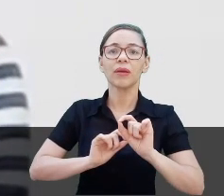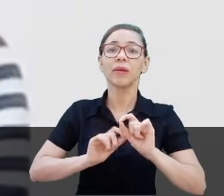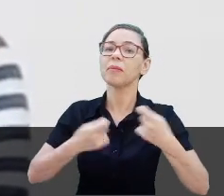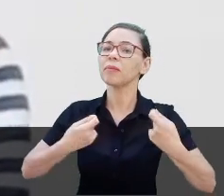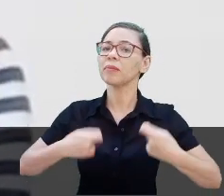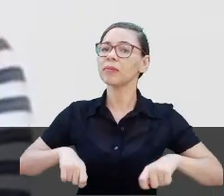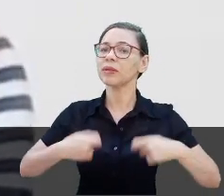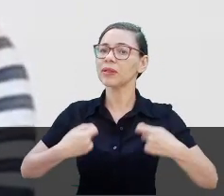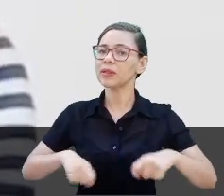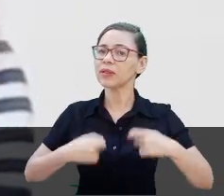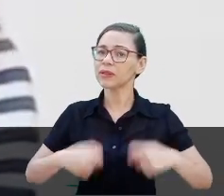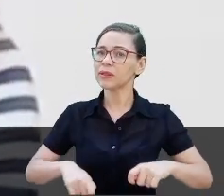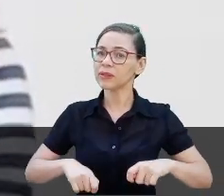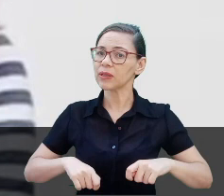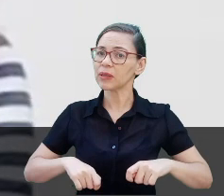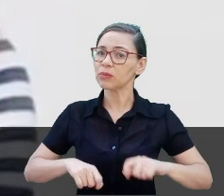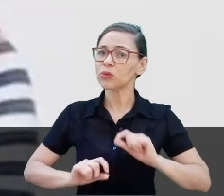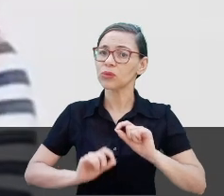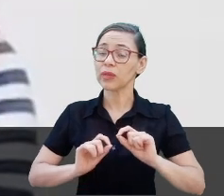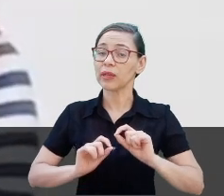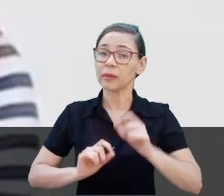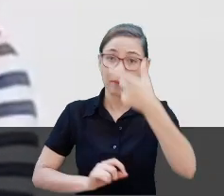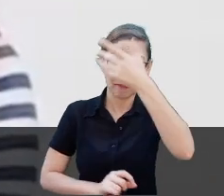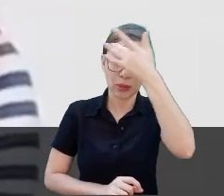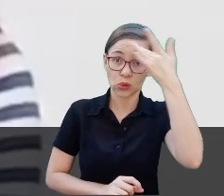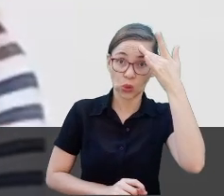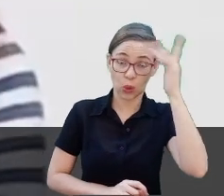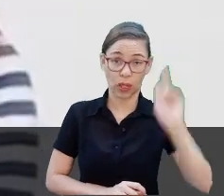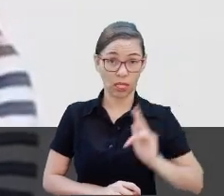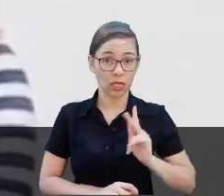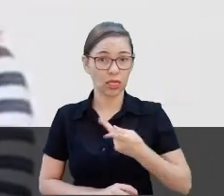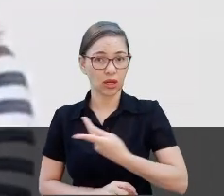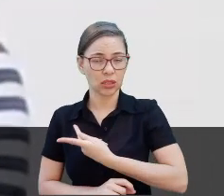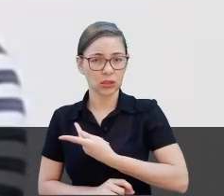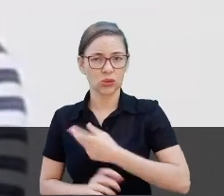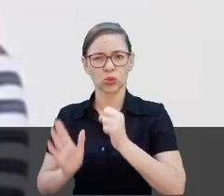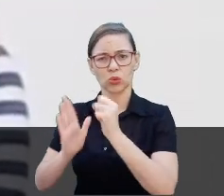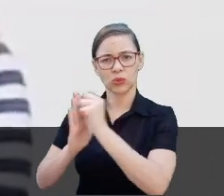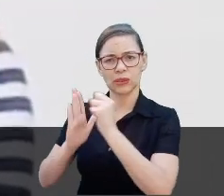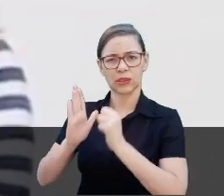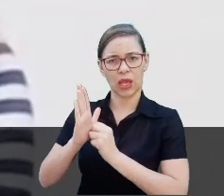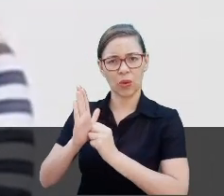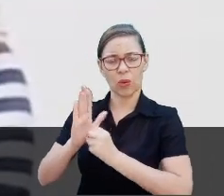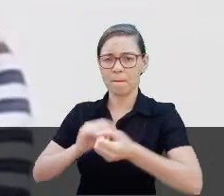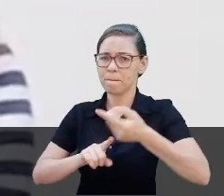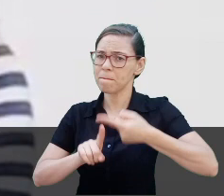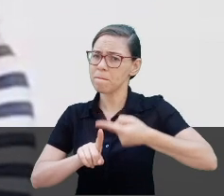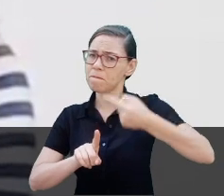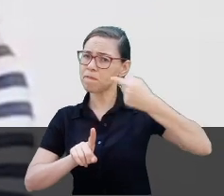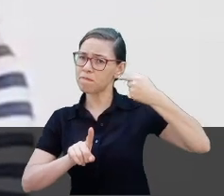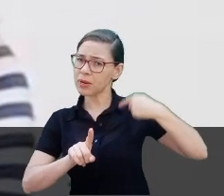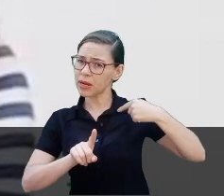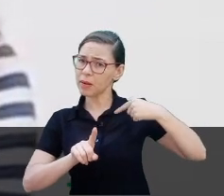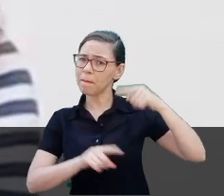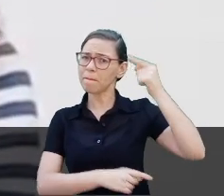da autodeterminação, a gente produz uma dobra nas dinâmicas de saber poder que se instituem sobre os corpos trans já desde o começo do